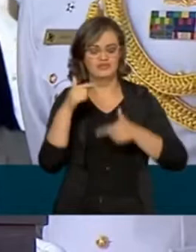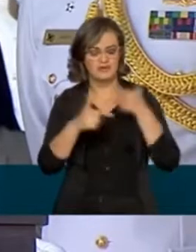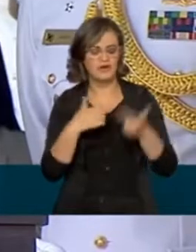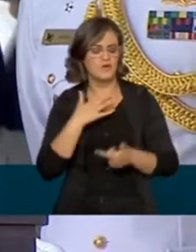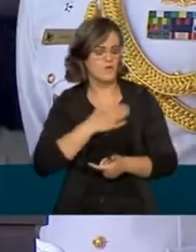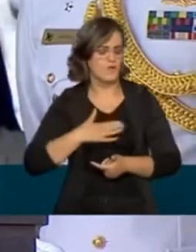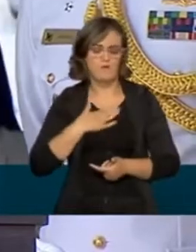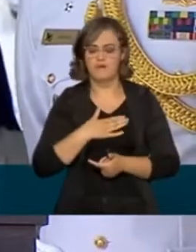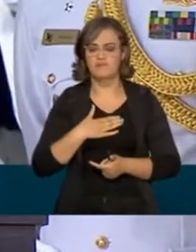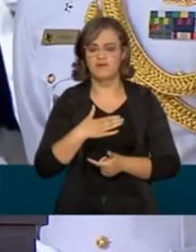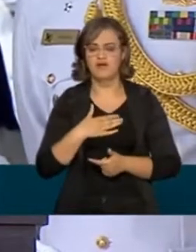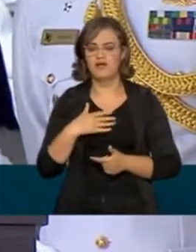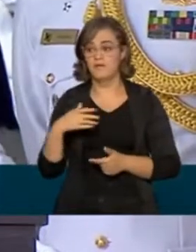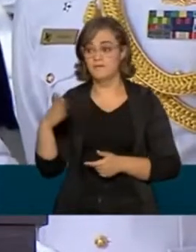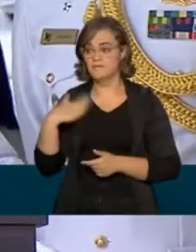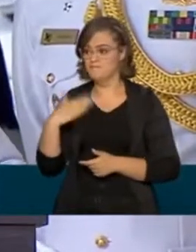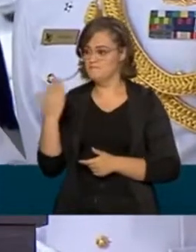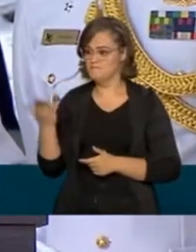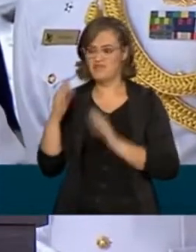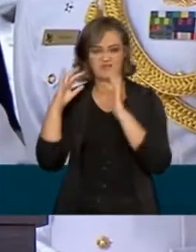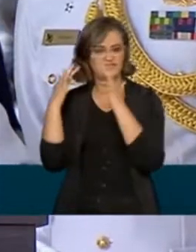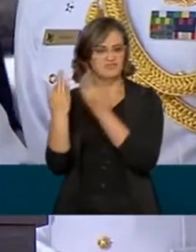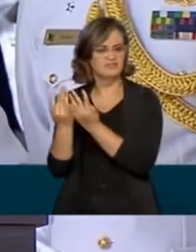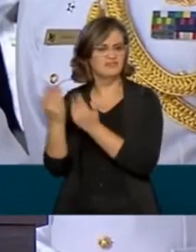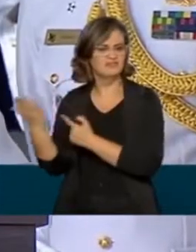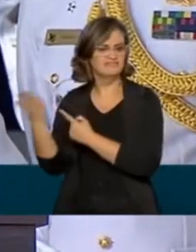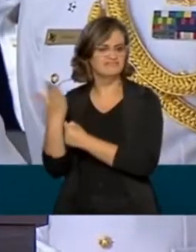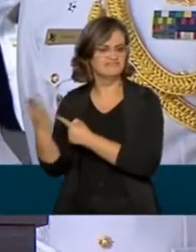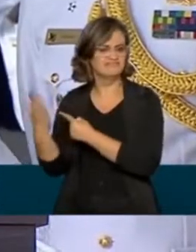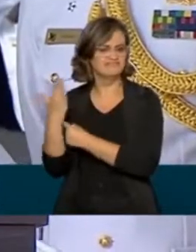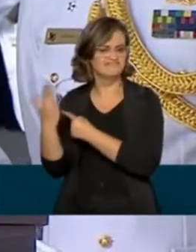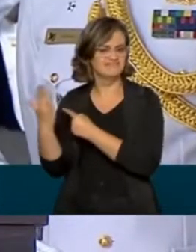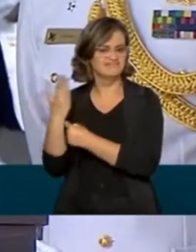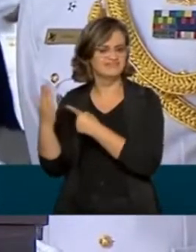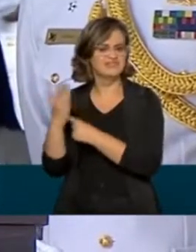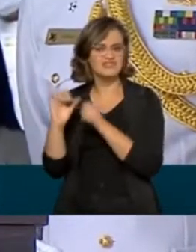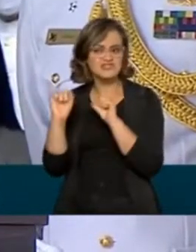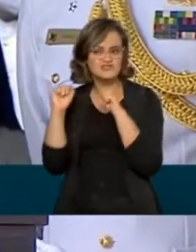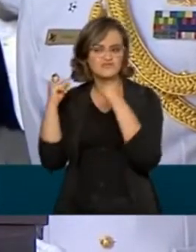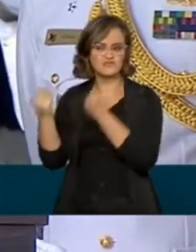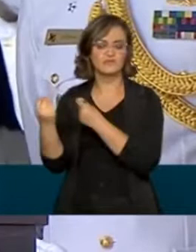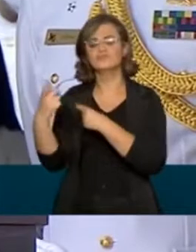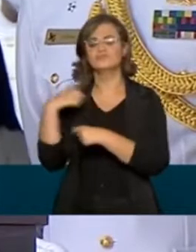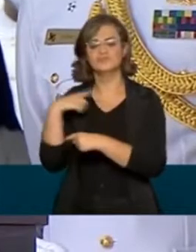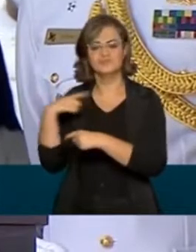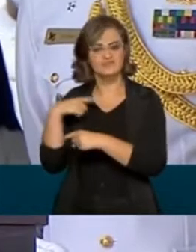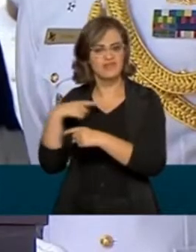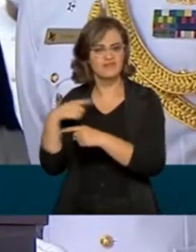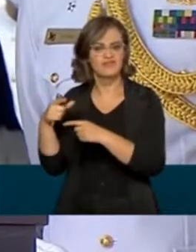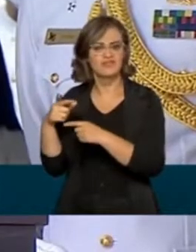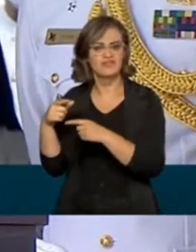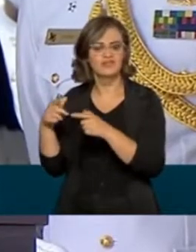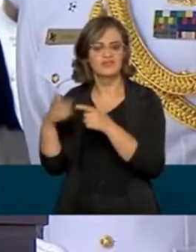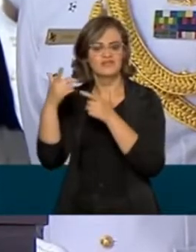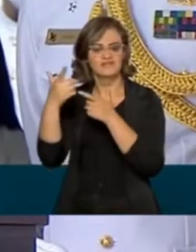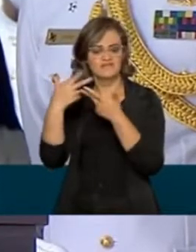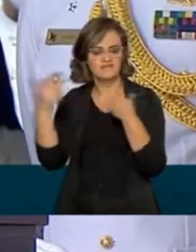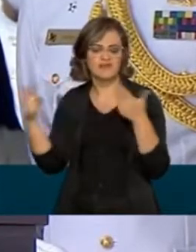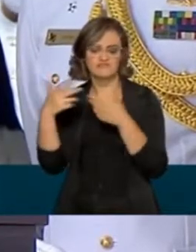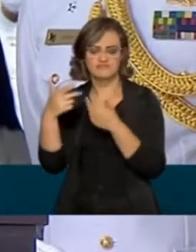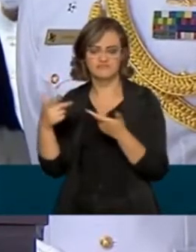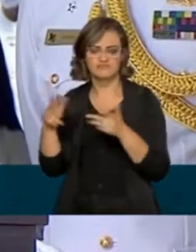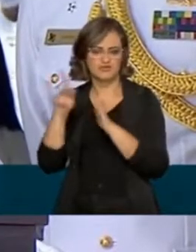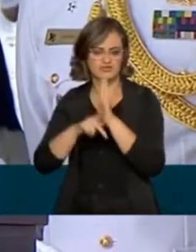porto seguro, de modo especial pelo amor por estar sempre ao meu lado, pelo esforço notável à frente das voluntárias Cisne Branco e Anjos